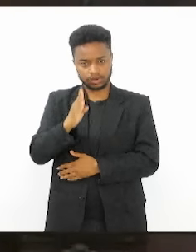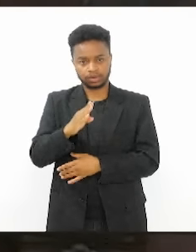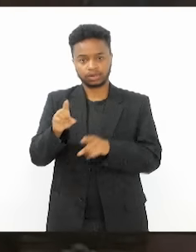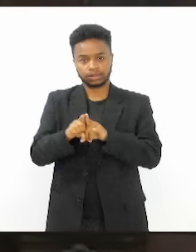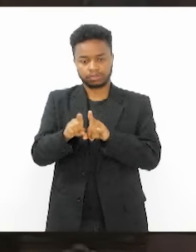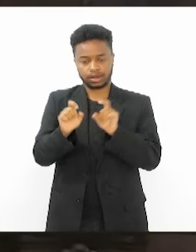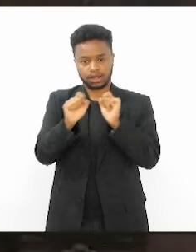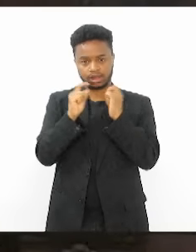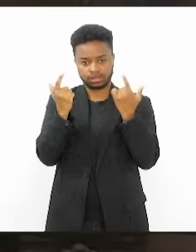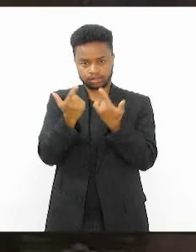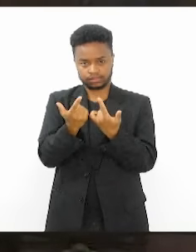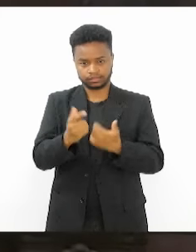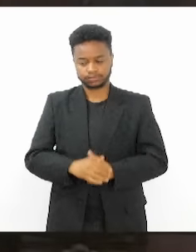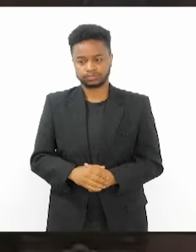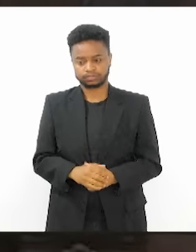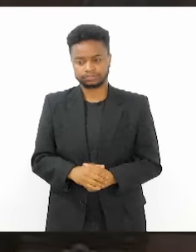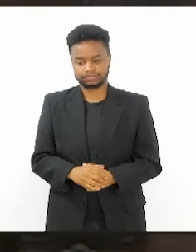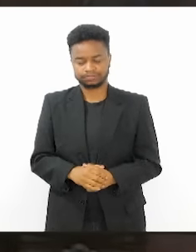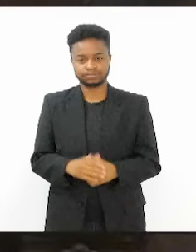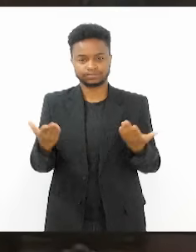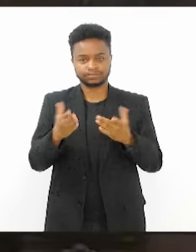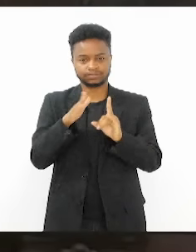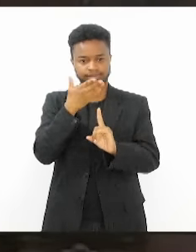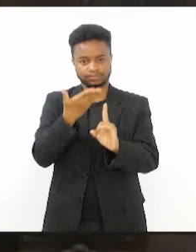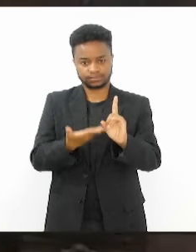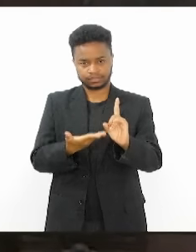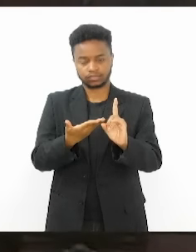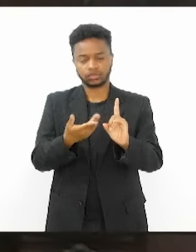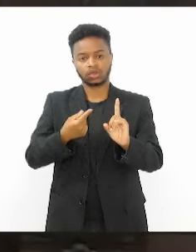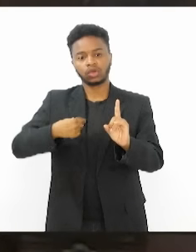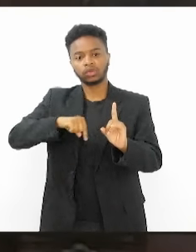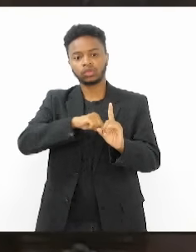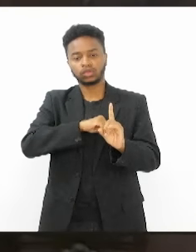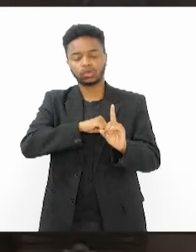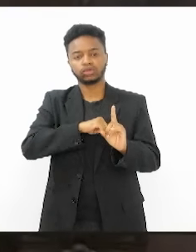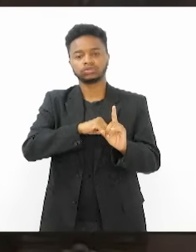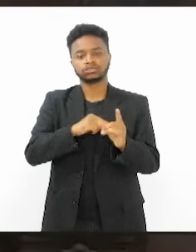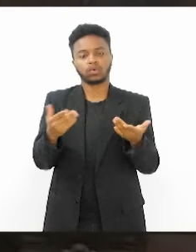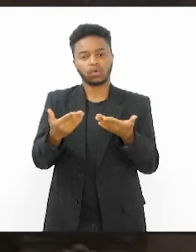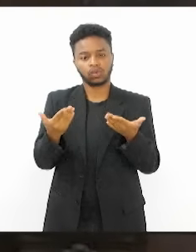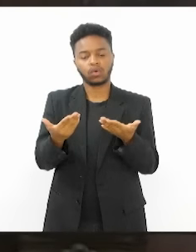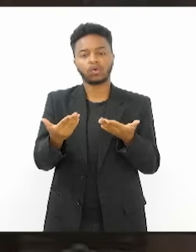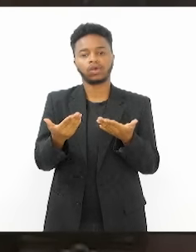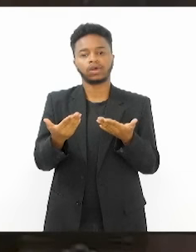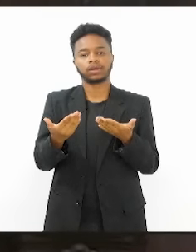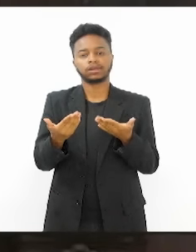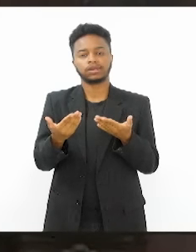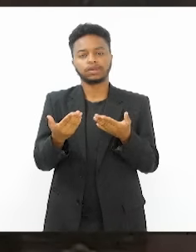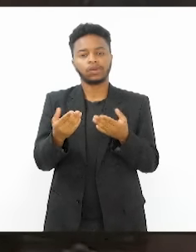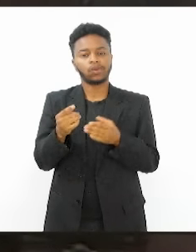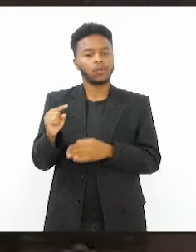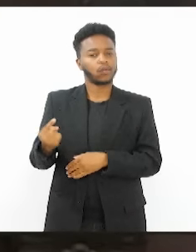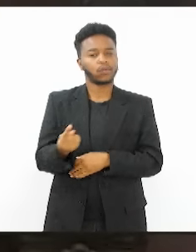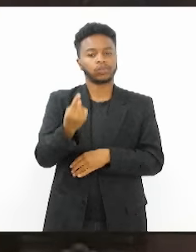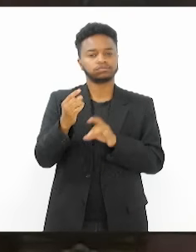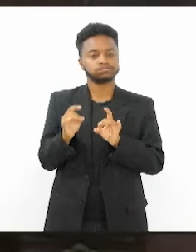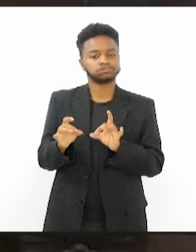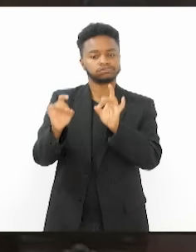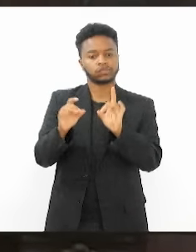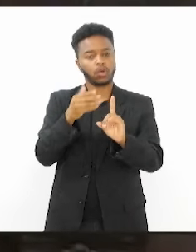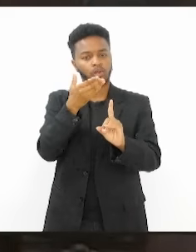Janeiro. Para esta solene sessão, em que iremos prestar uma homenagem singular a um homem que